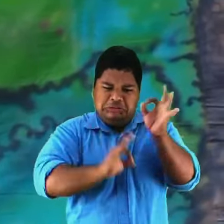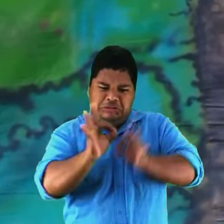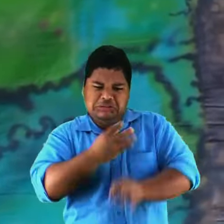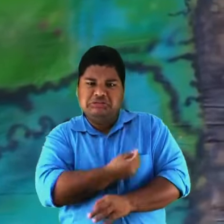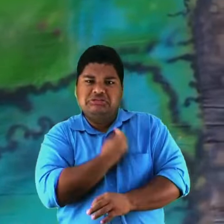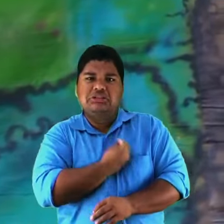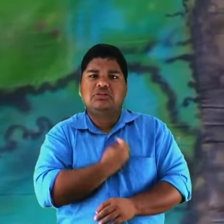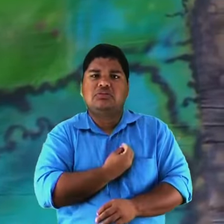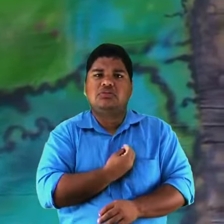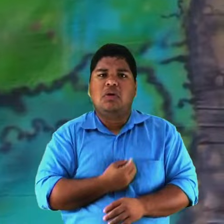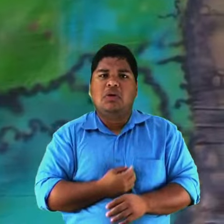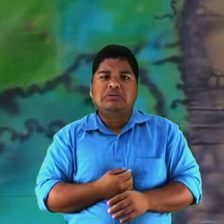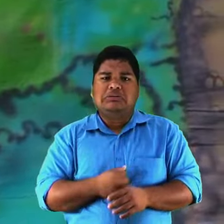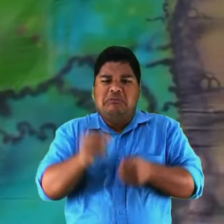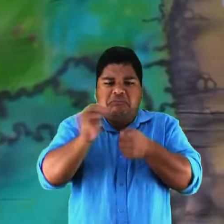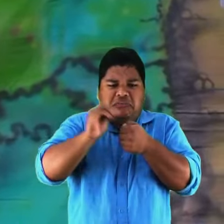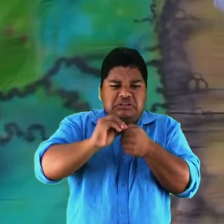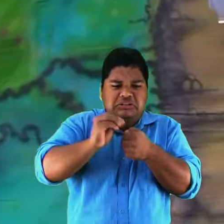construir aqui,